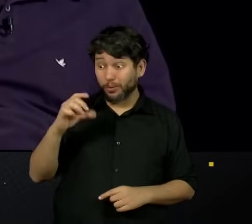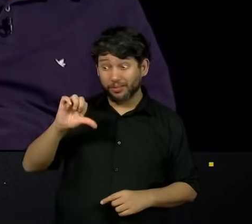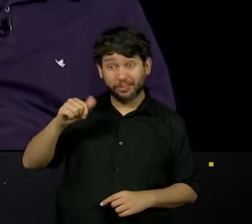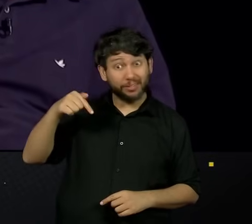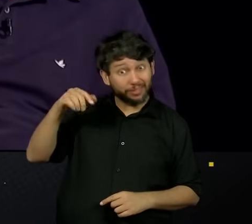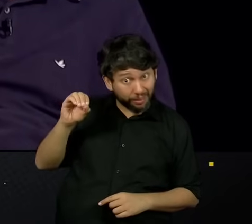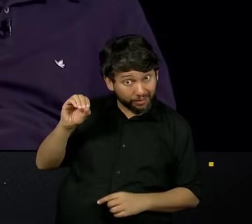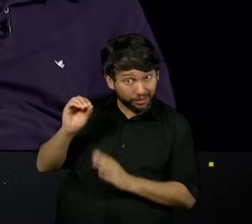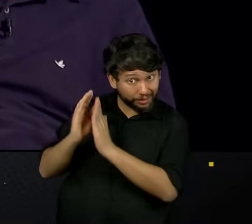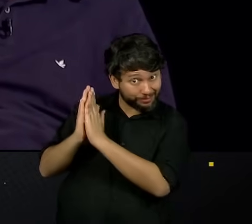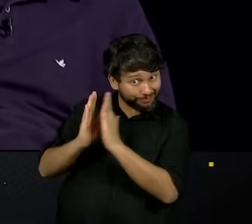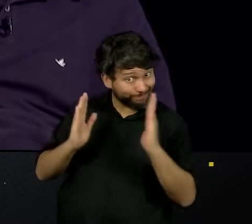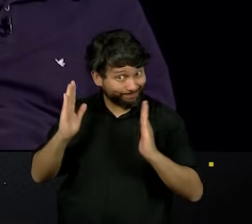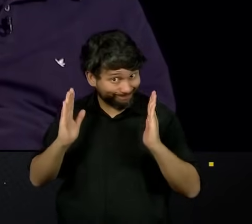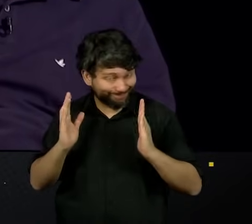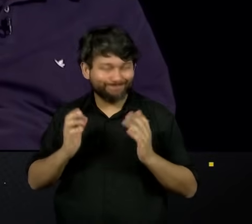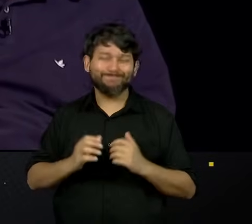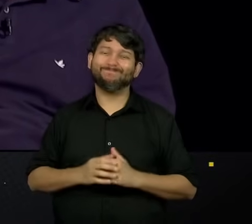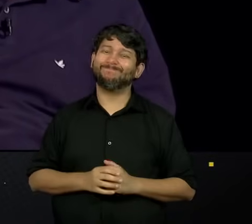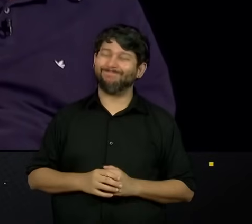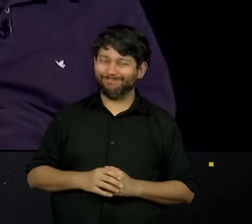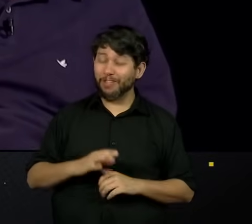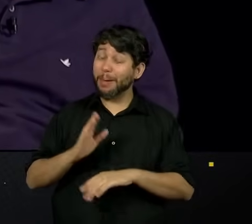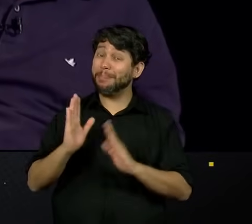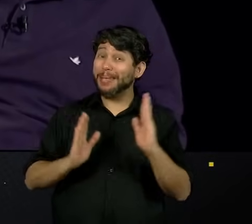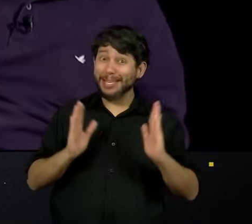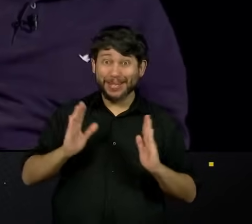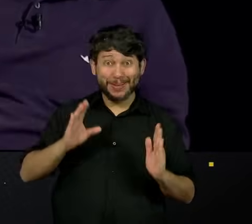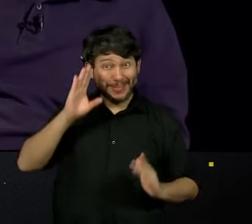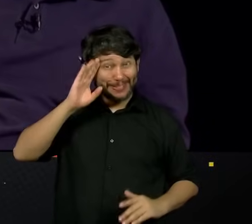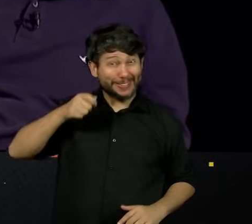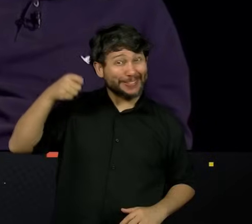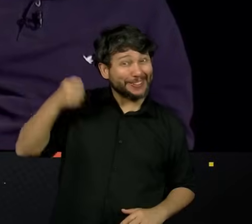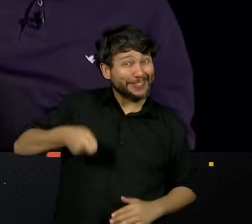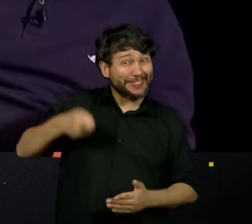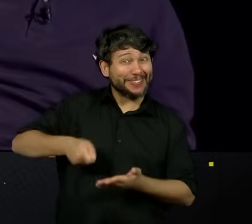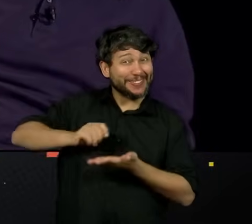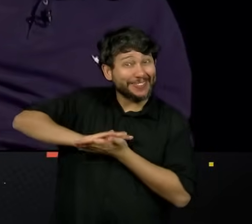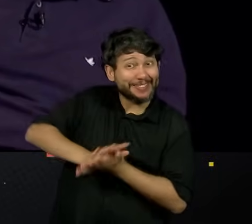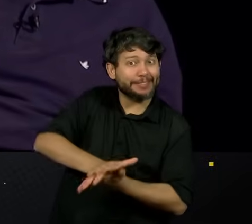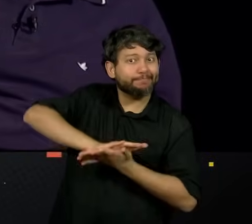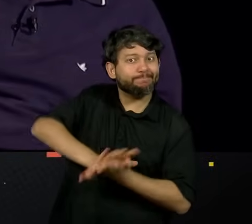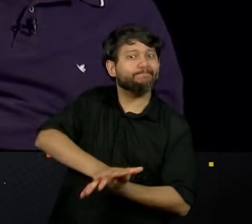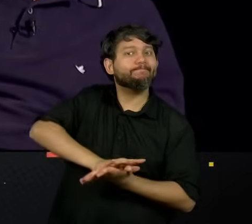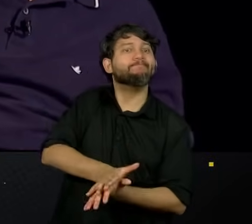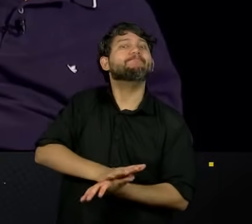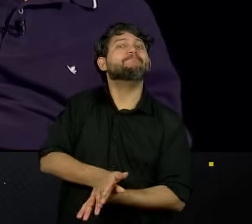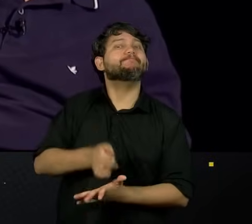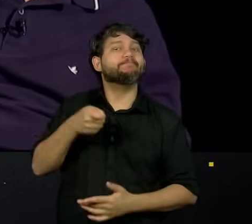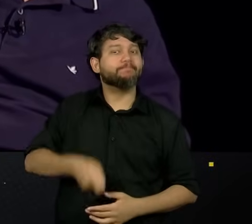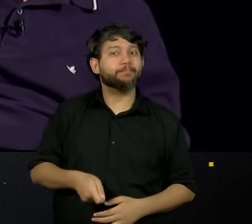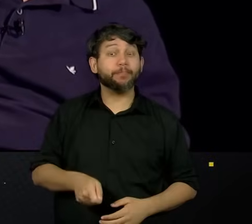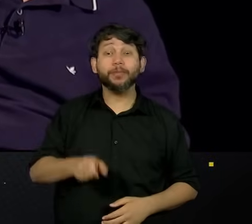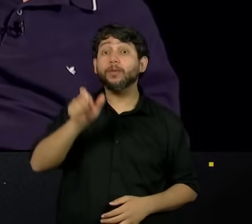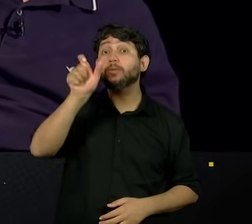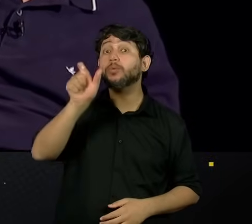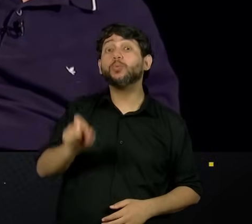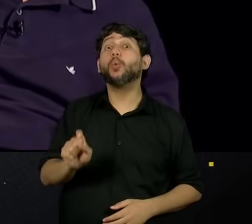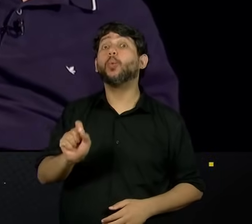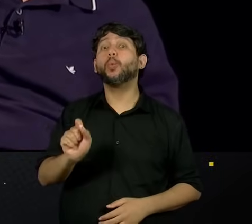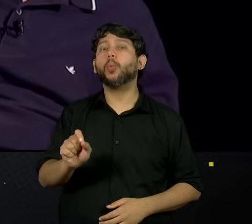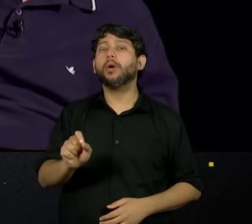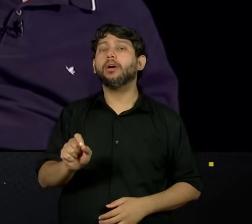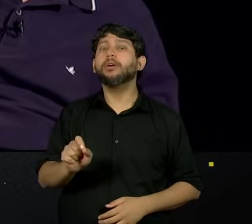no início, né, dos anos 70, a gente vivia um período de repressão muito grande, né, com a ditadura militar. E você foi convidado,